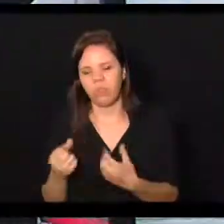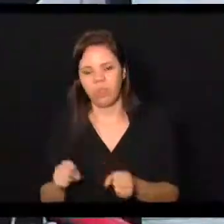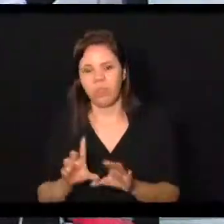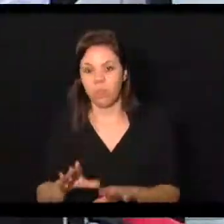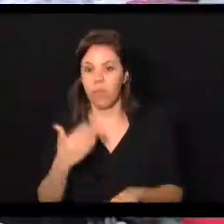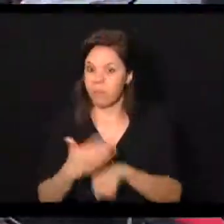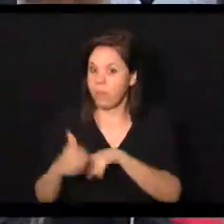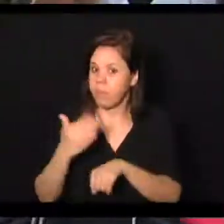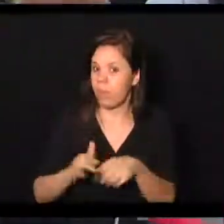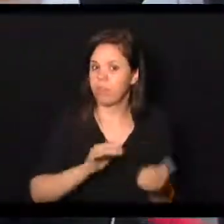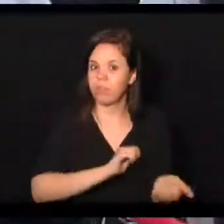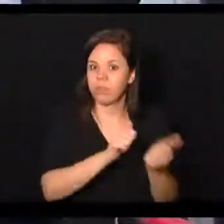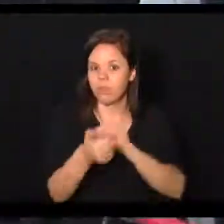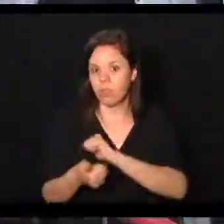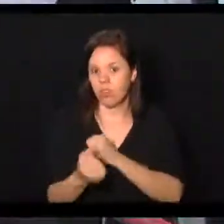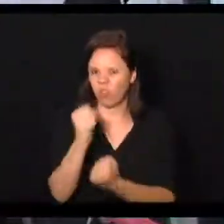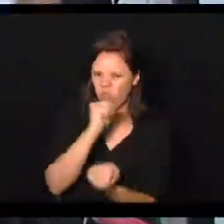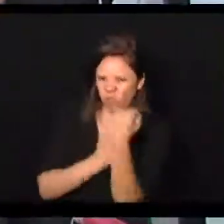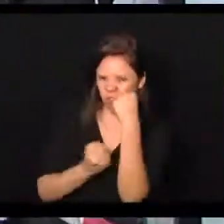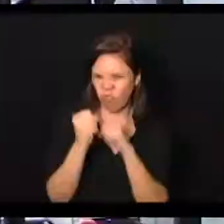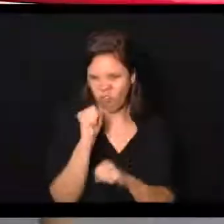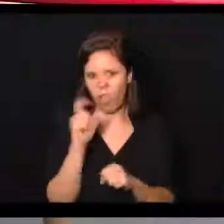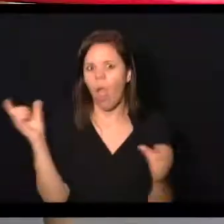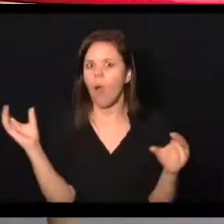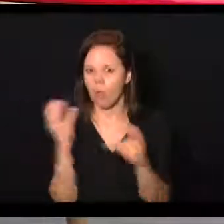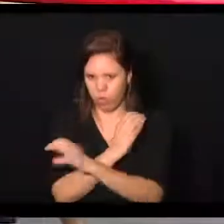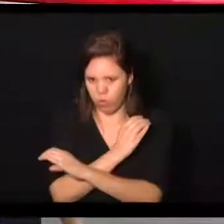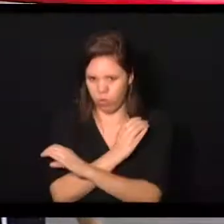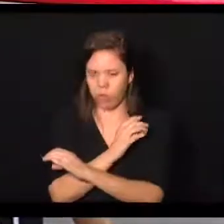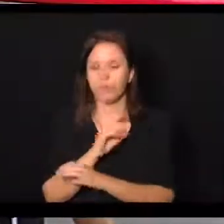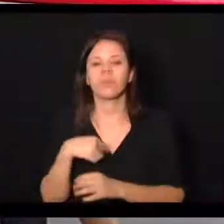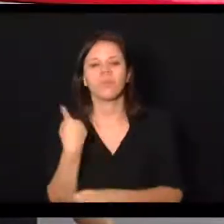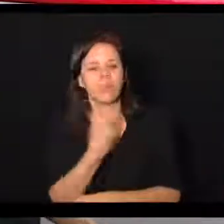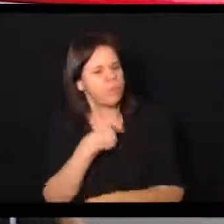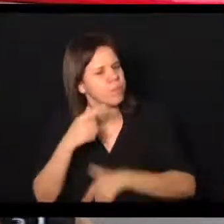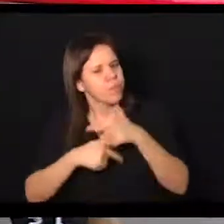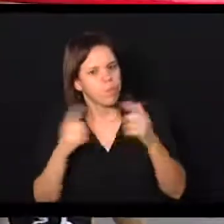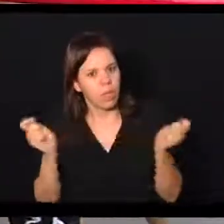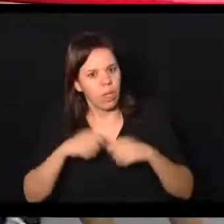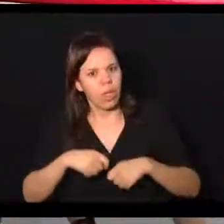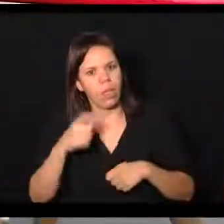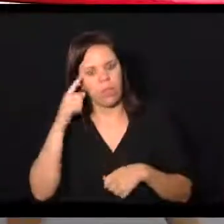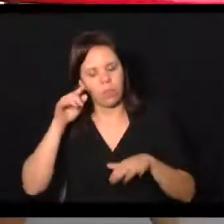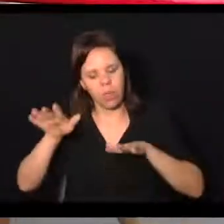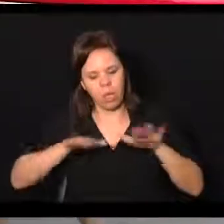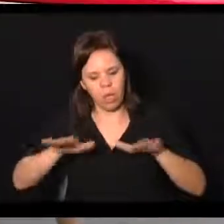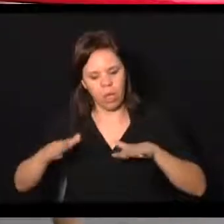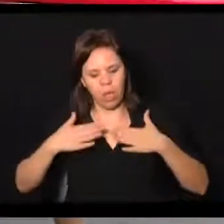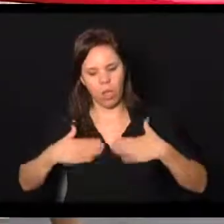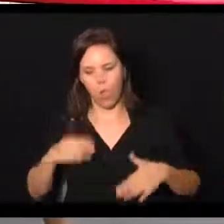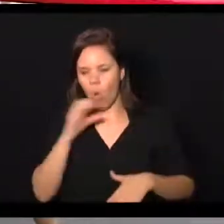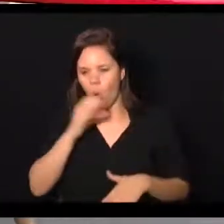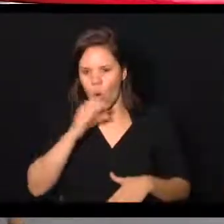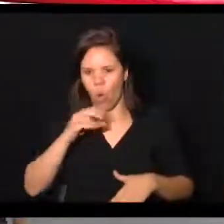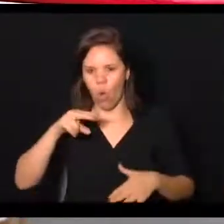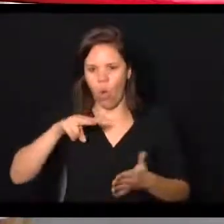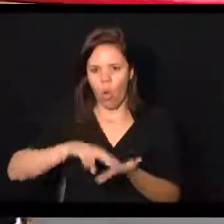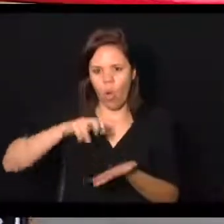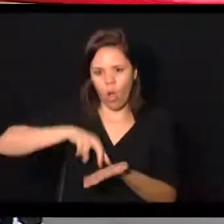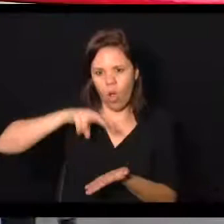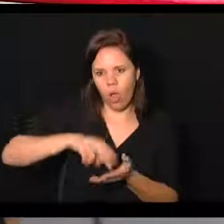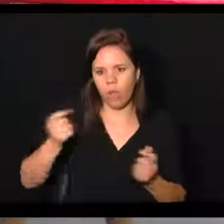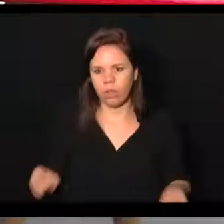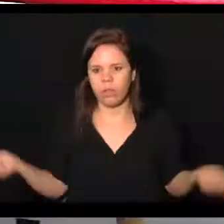prática esportiva, o boxe é bem completo. No boxe nós trabalhamos muito a capacidade aeróbica, ele tem que correr, tem que pular corda, tem